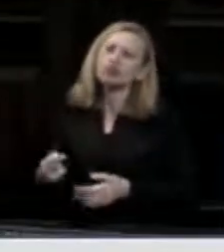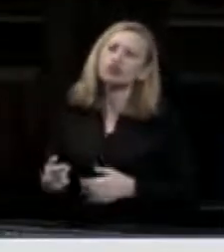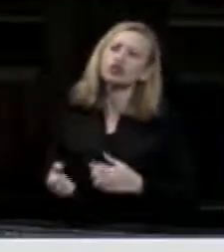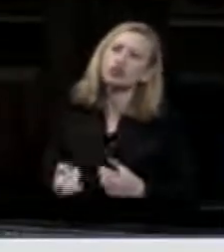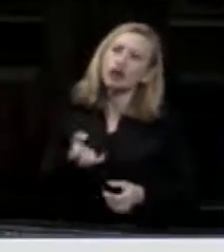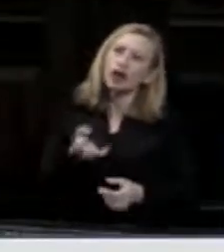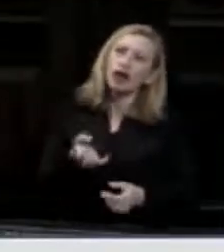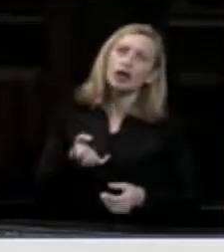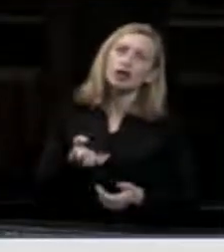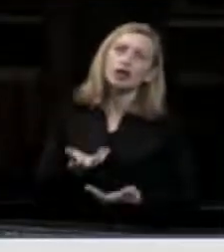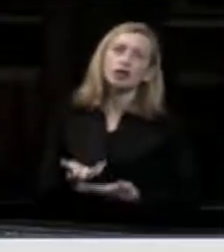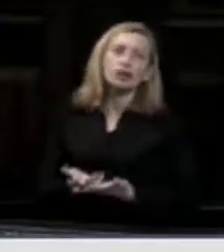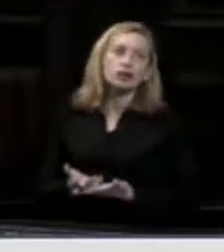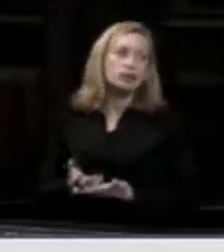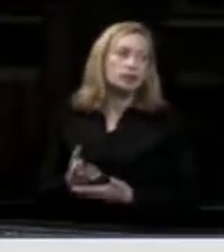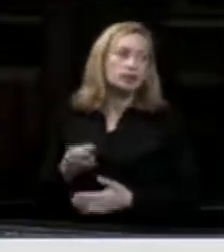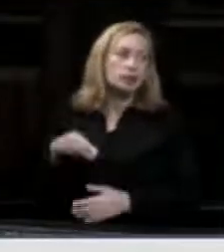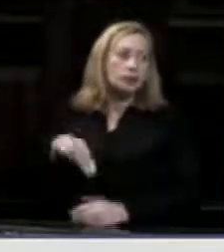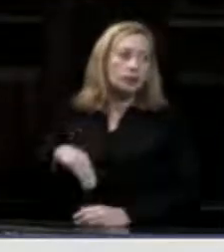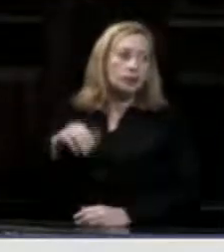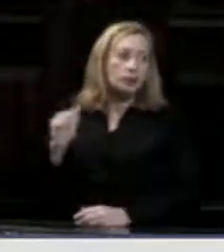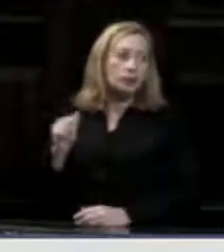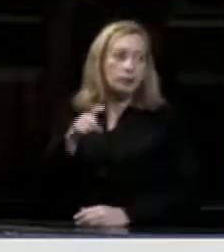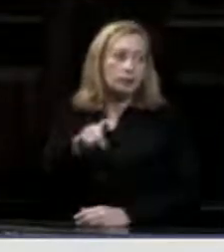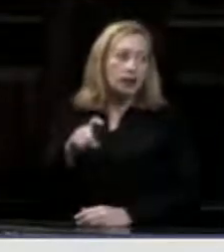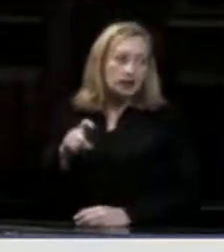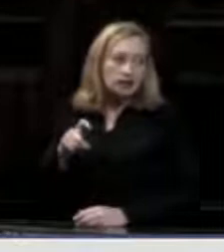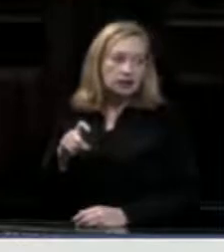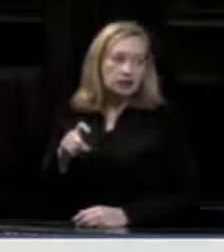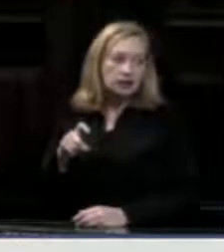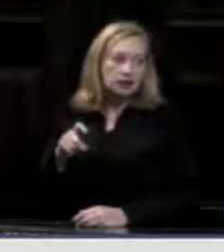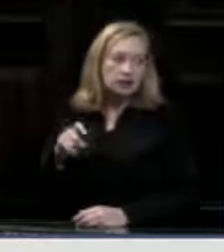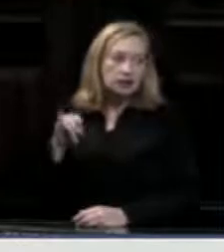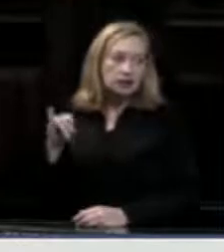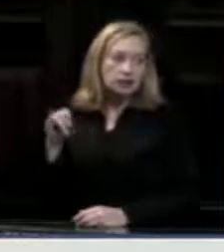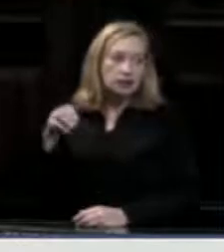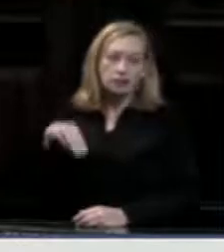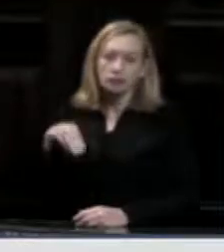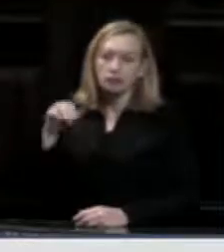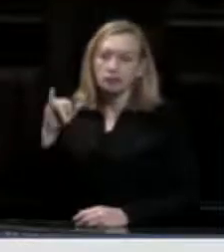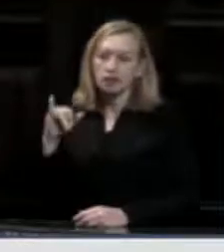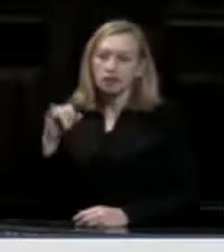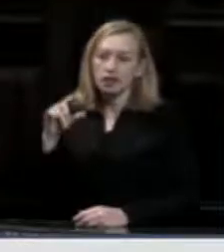querem maximizar o tamanho do Estado.